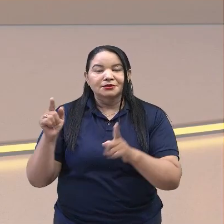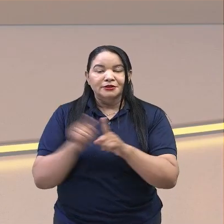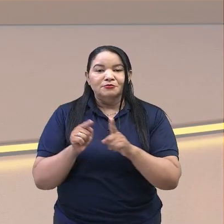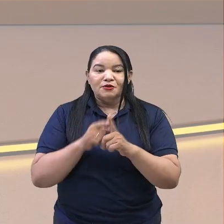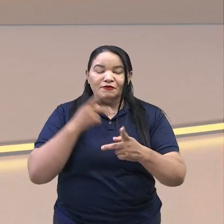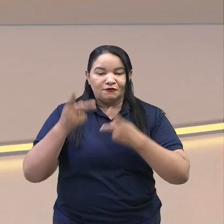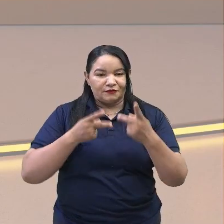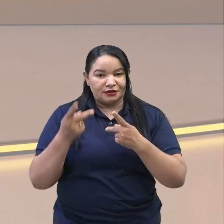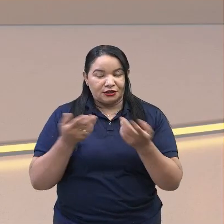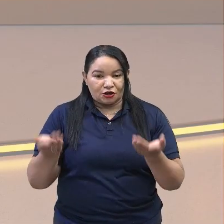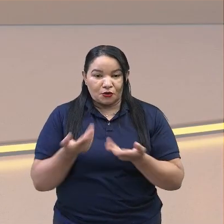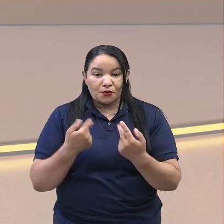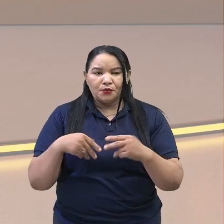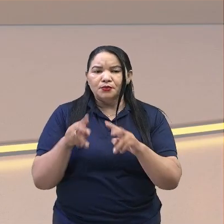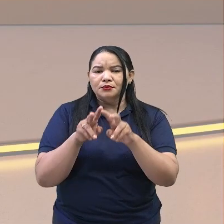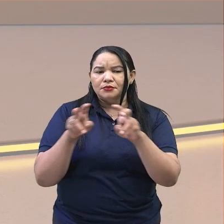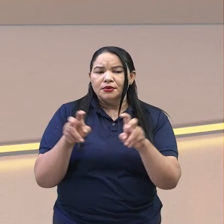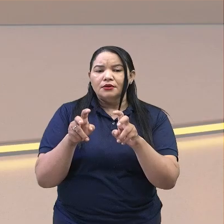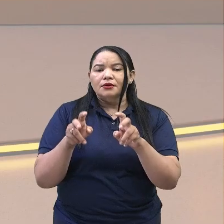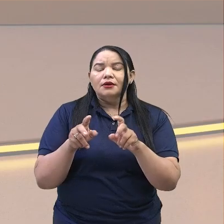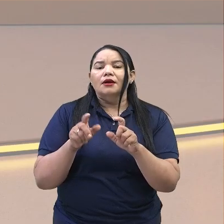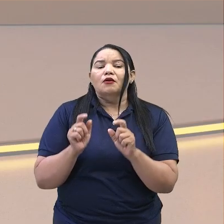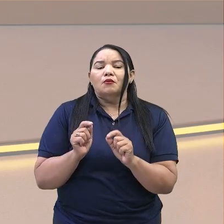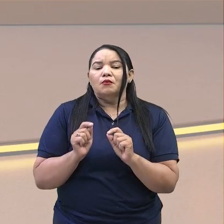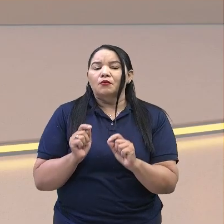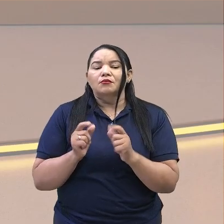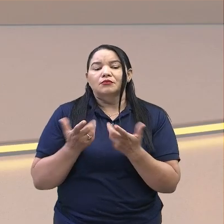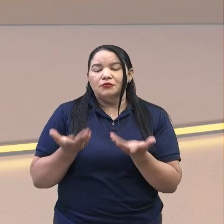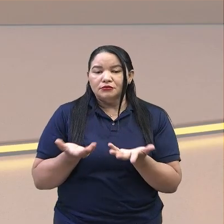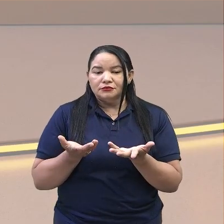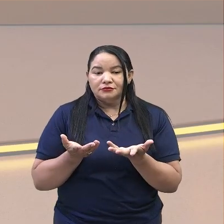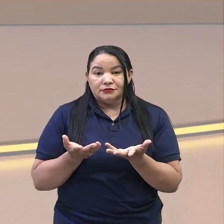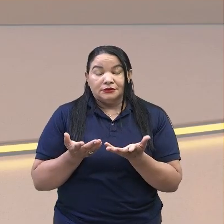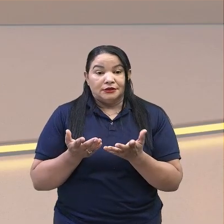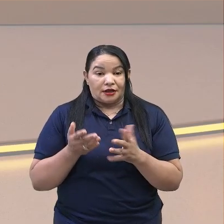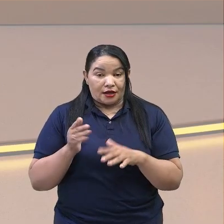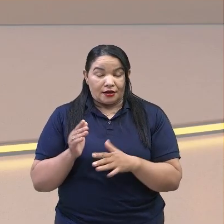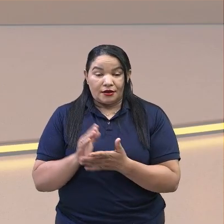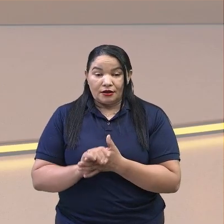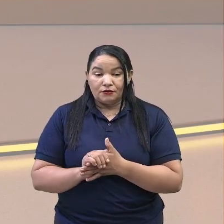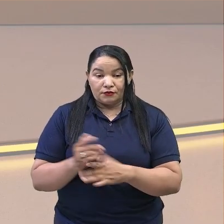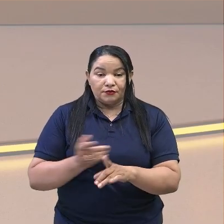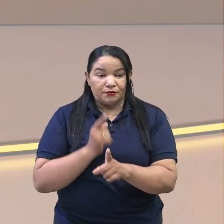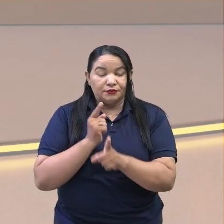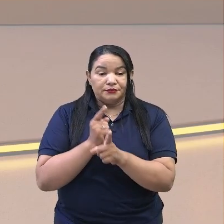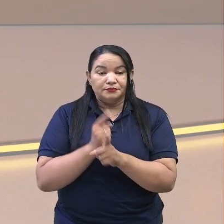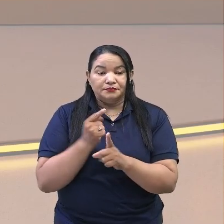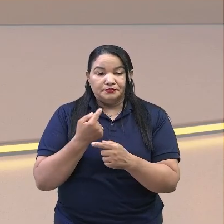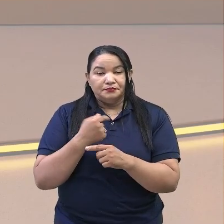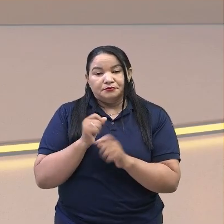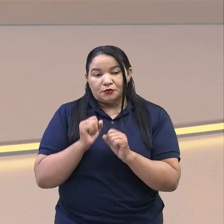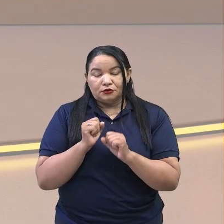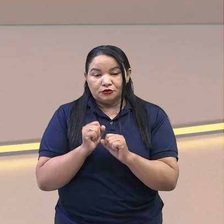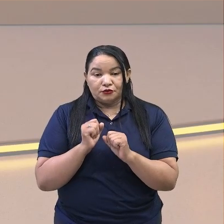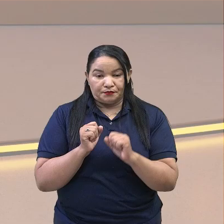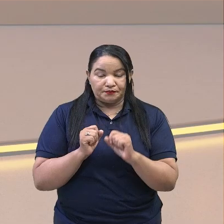do título, então a gente vai procurar o título desse mapa. Normalmente, o título do mapa ele vem no canto superior, aliás, na parte